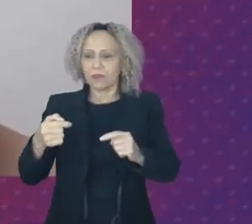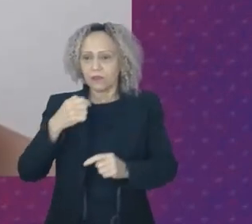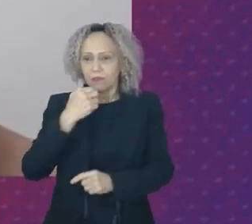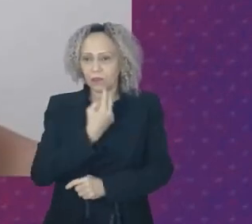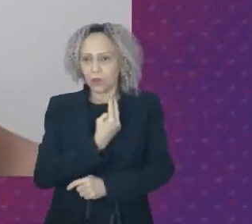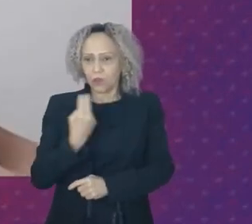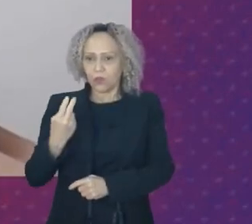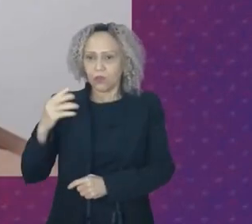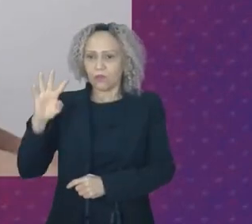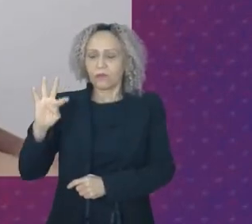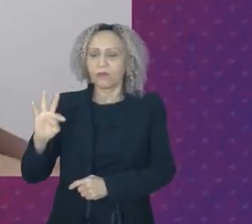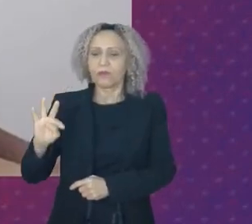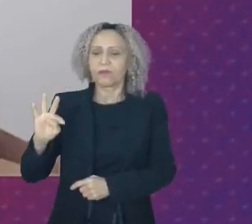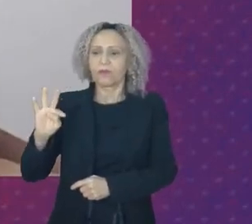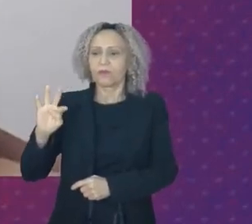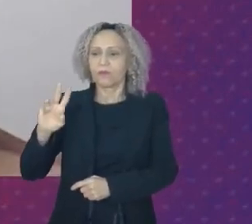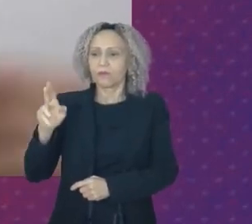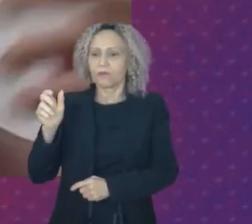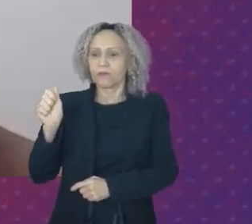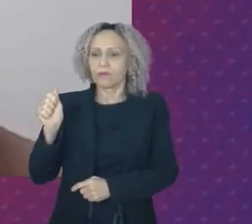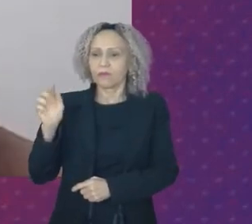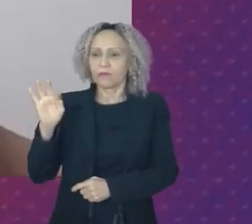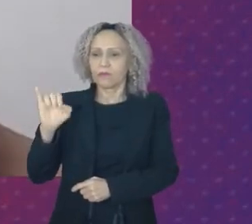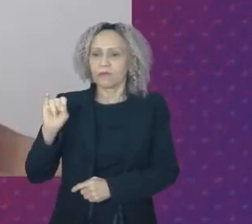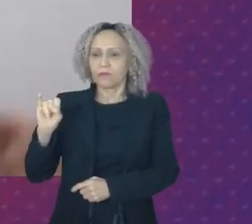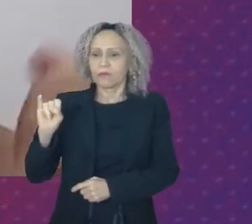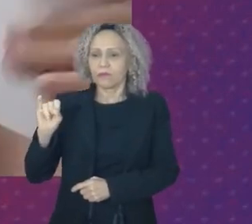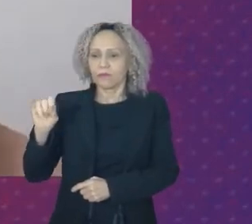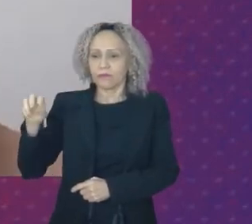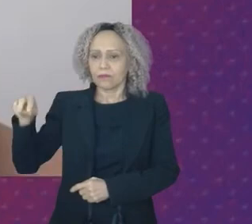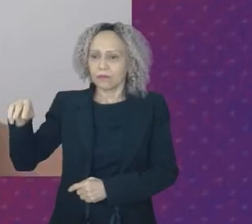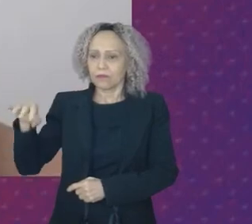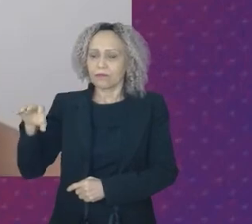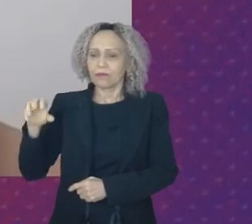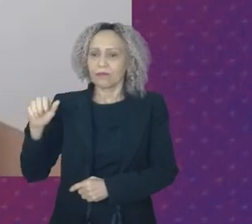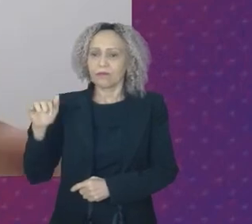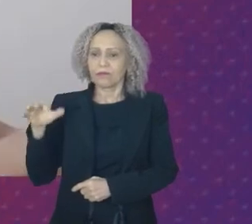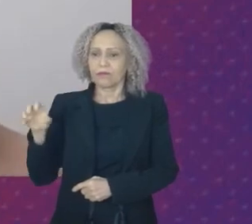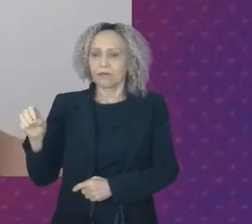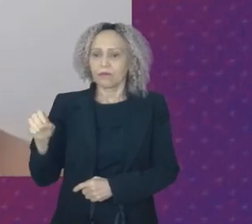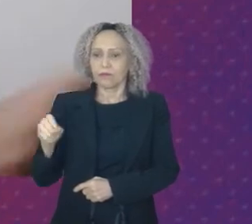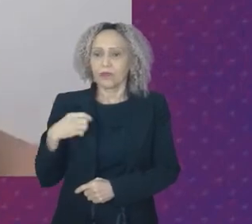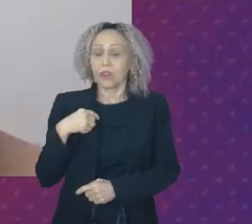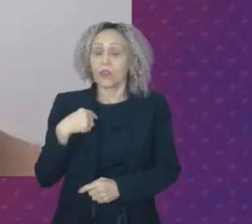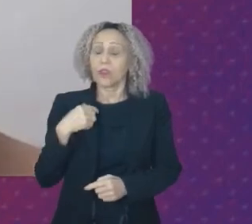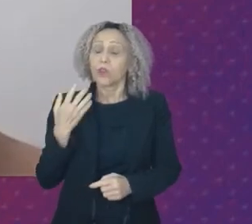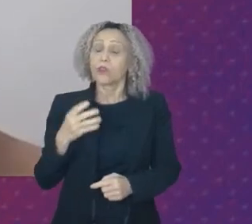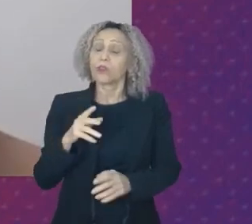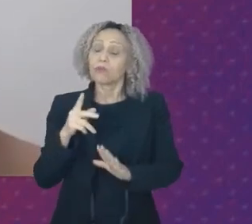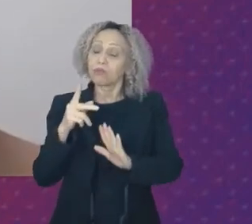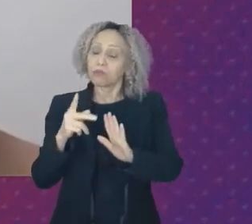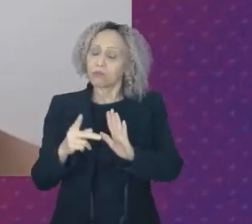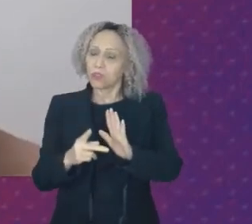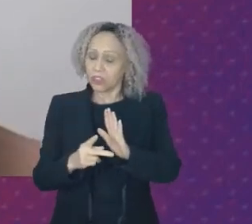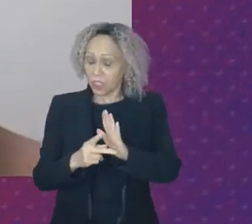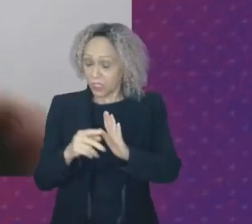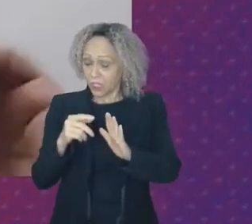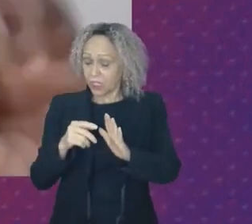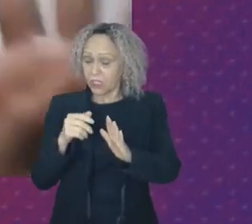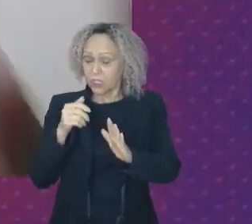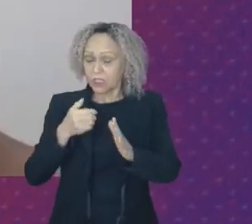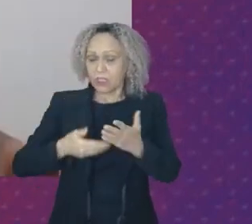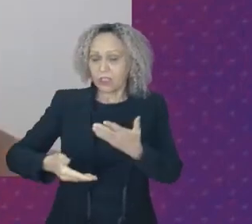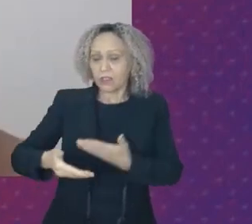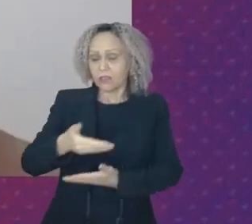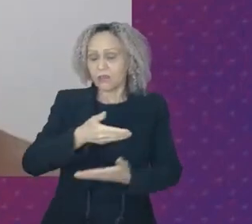Tatiane Nicásio, estou na tarefa de coordenar o projeto Elas por Elas, a parte de comunicação esse ano,